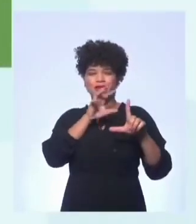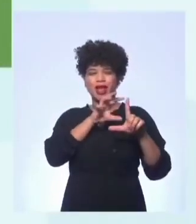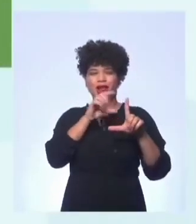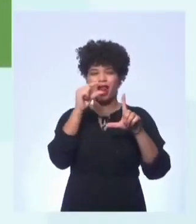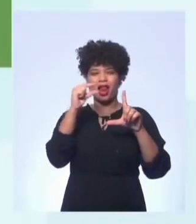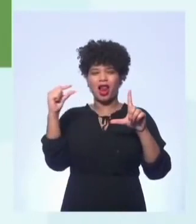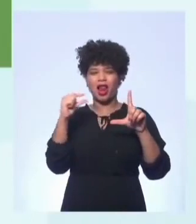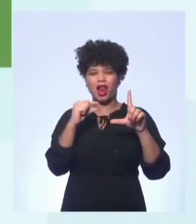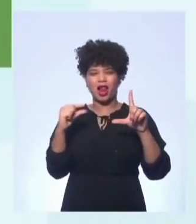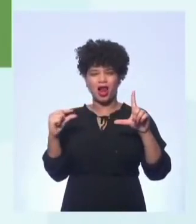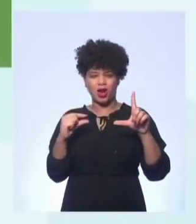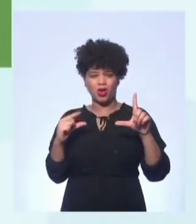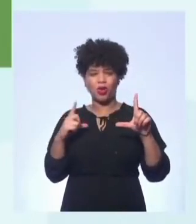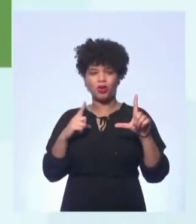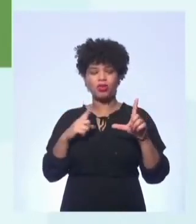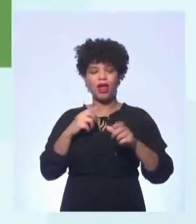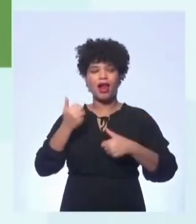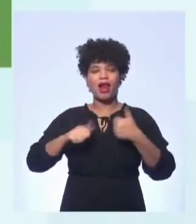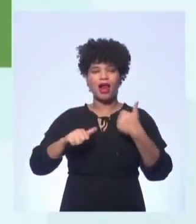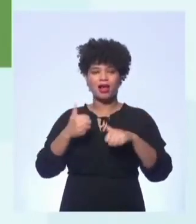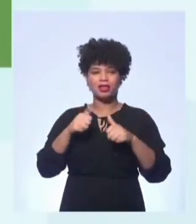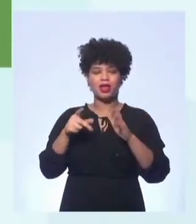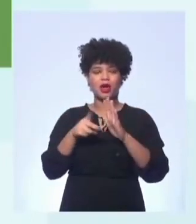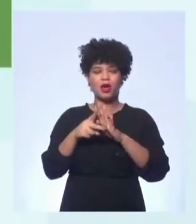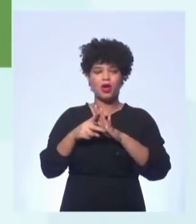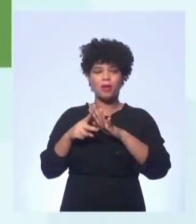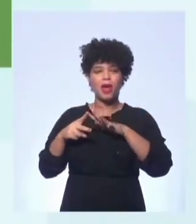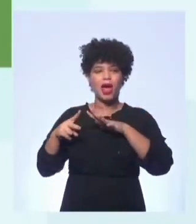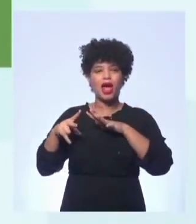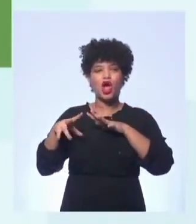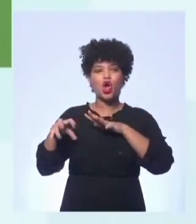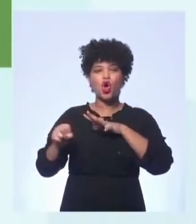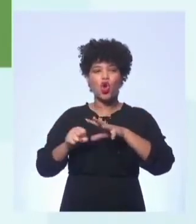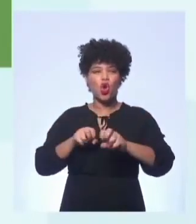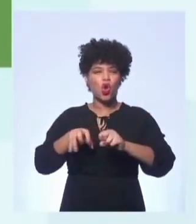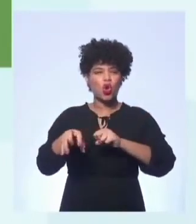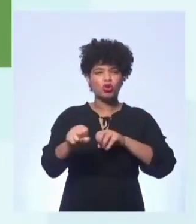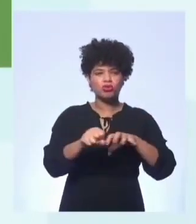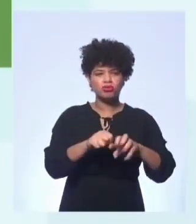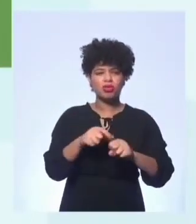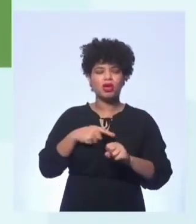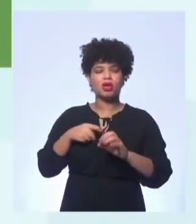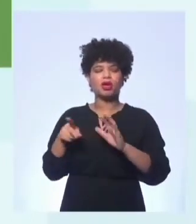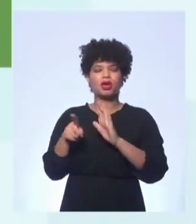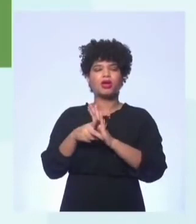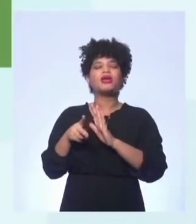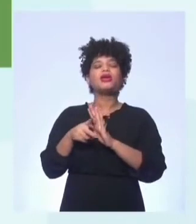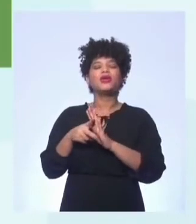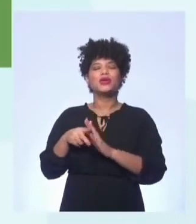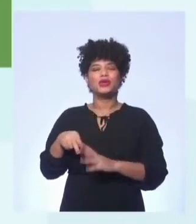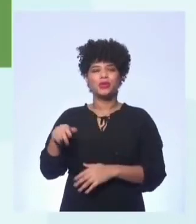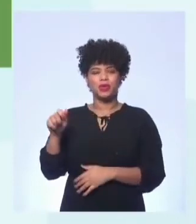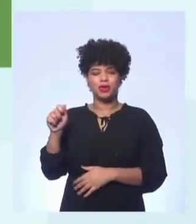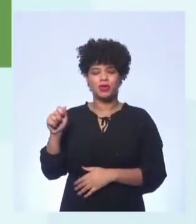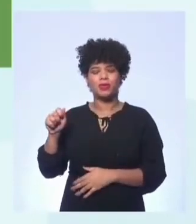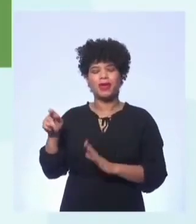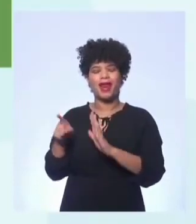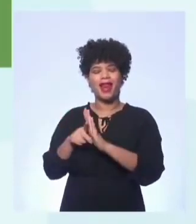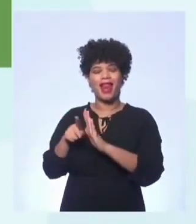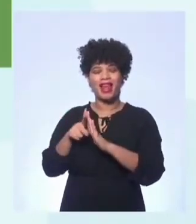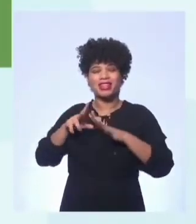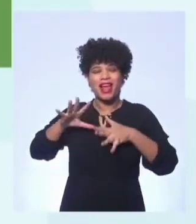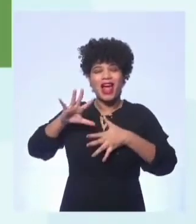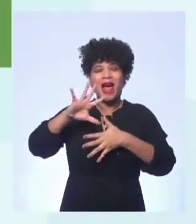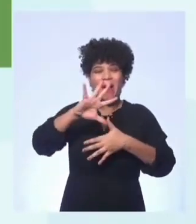serão analisar o processo de colonização portuguesa nos territórios da América e identificar